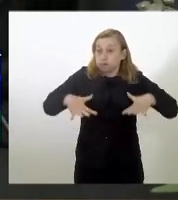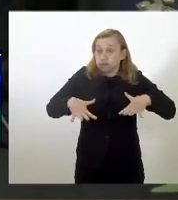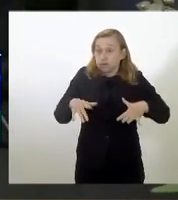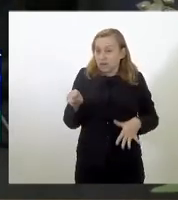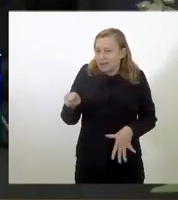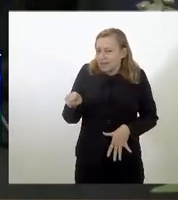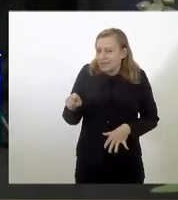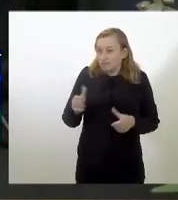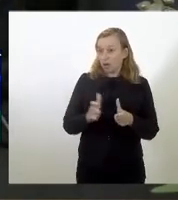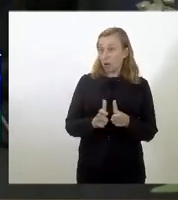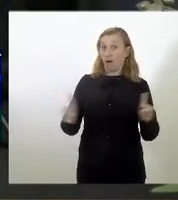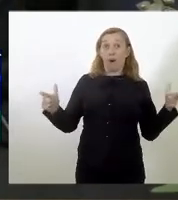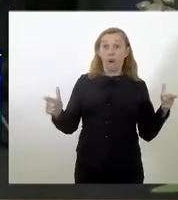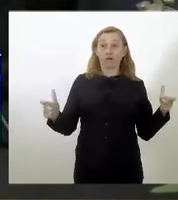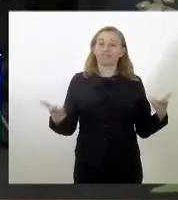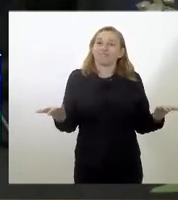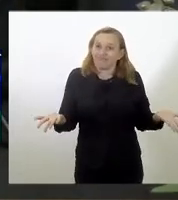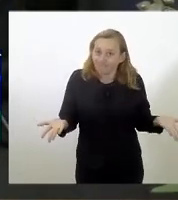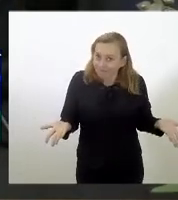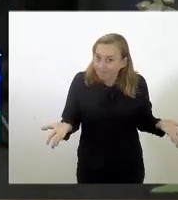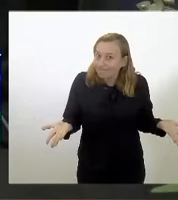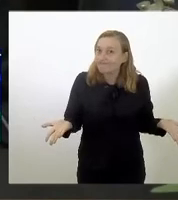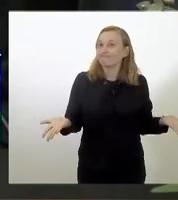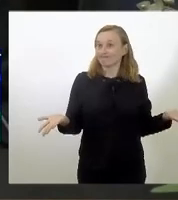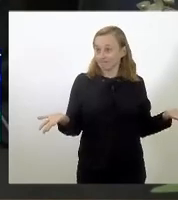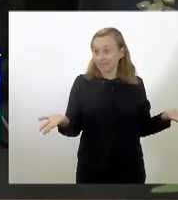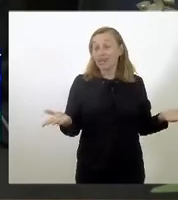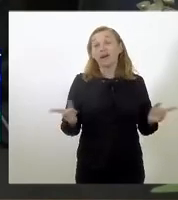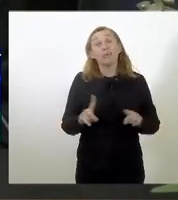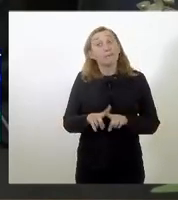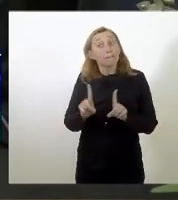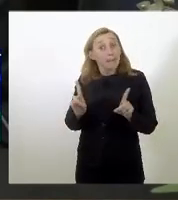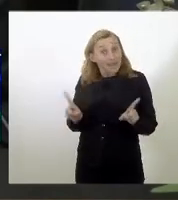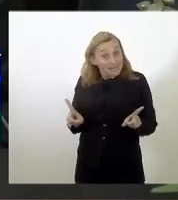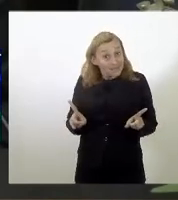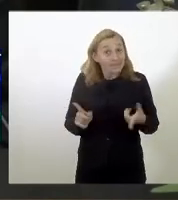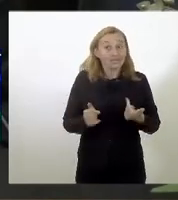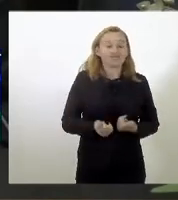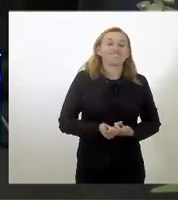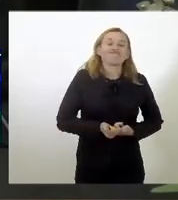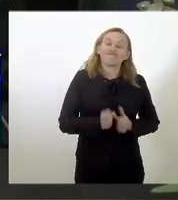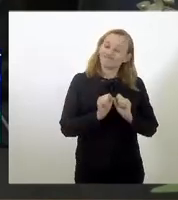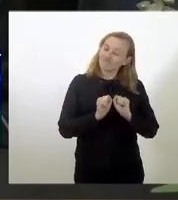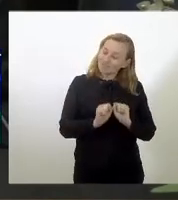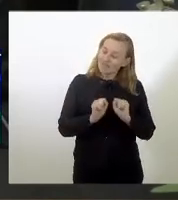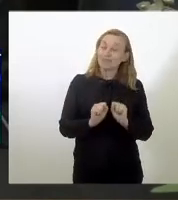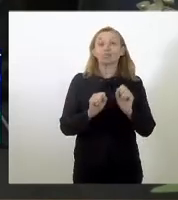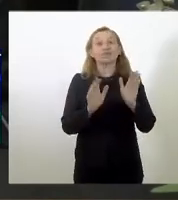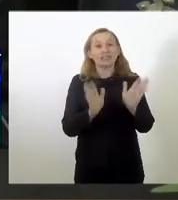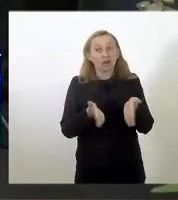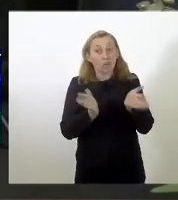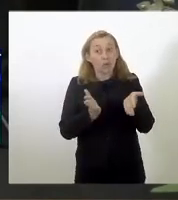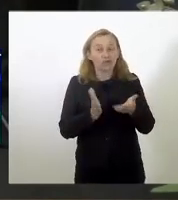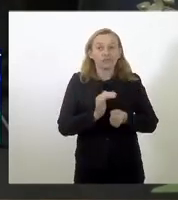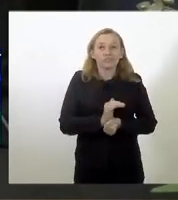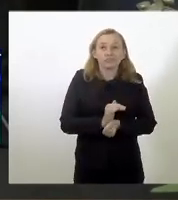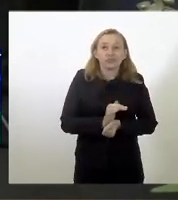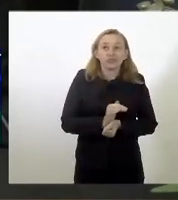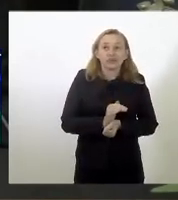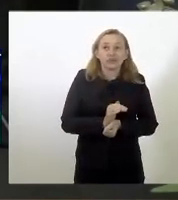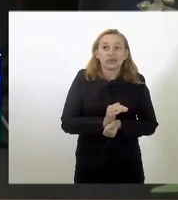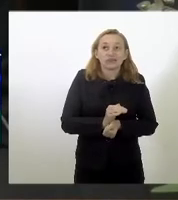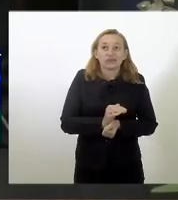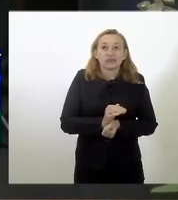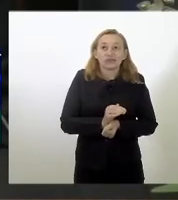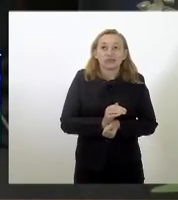tão profunda, eu diria, no português. Mas que a gente possa agora, nas